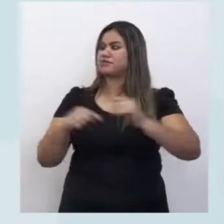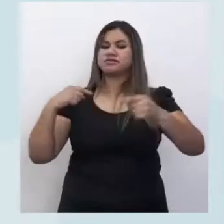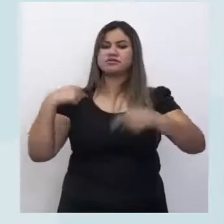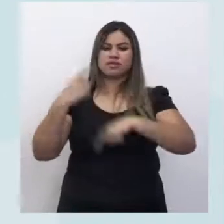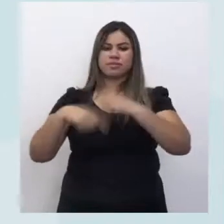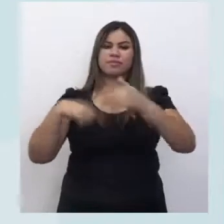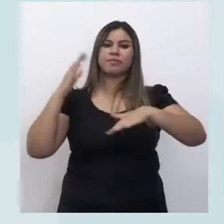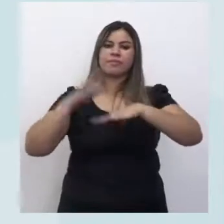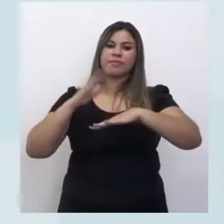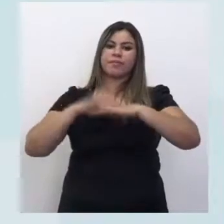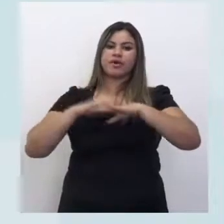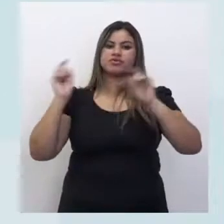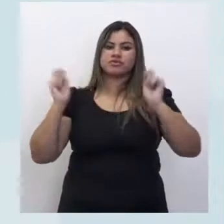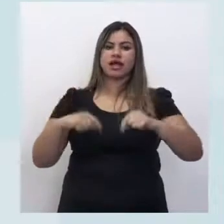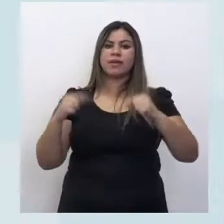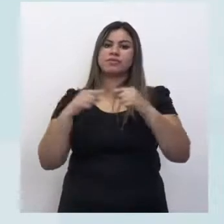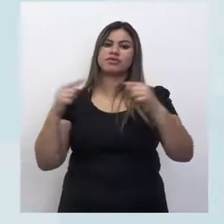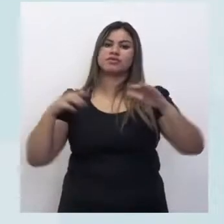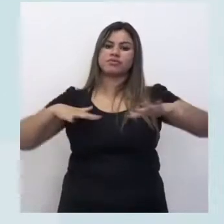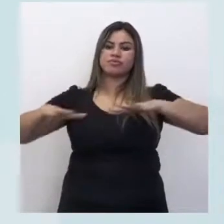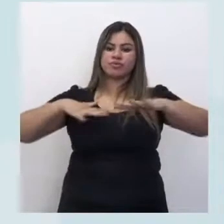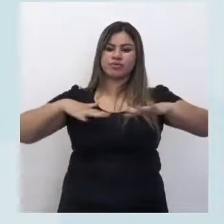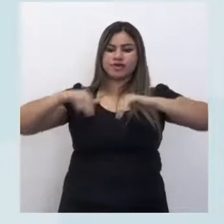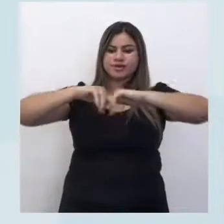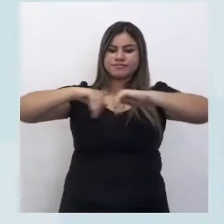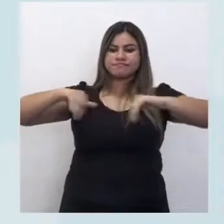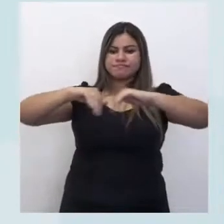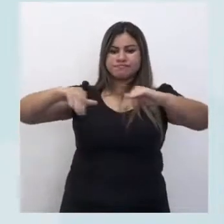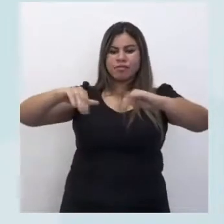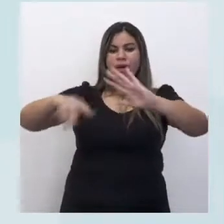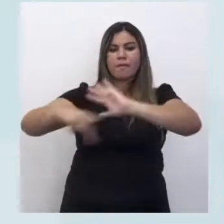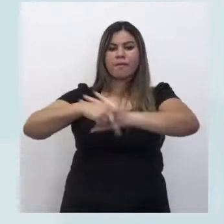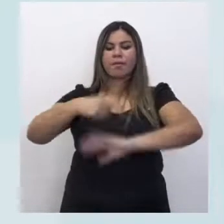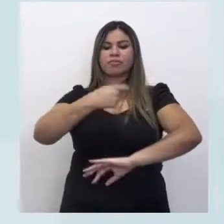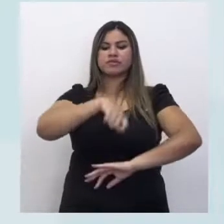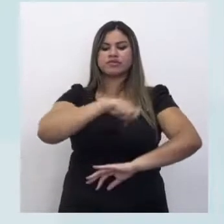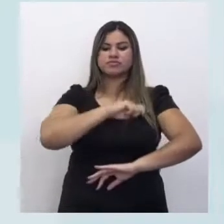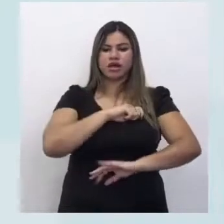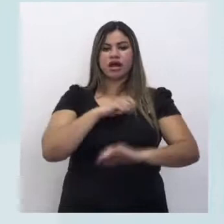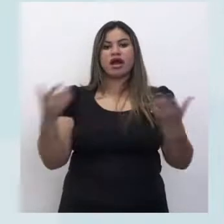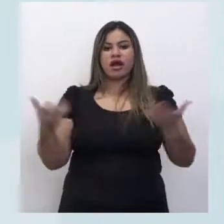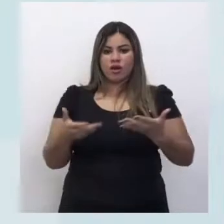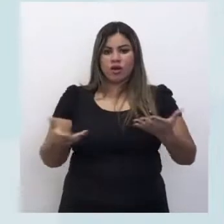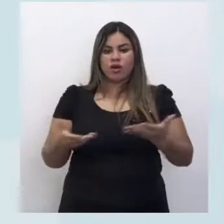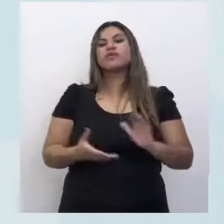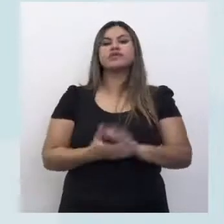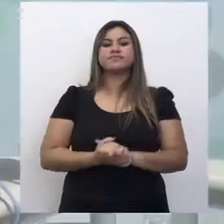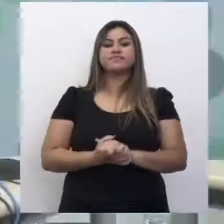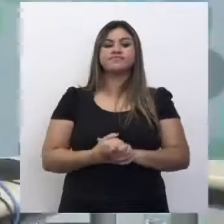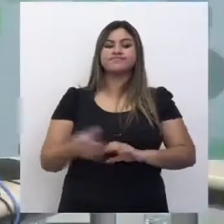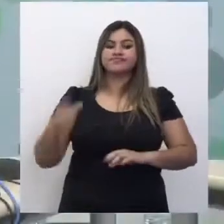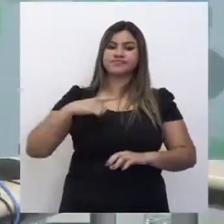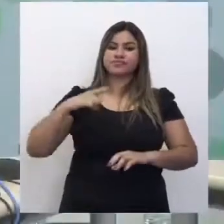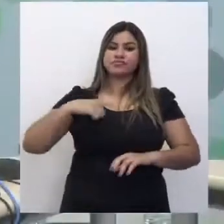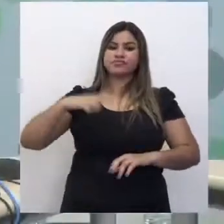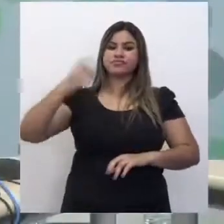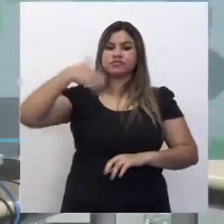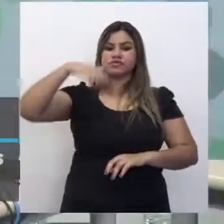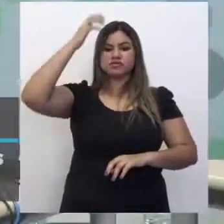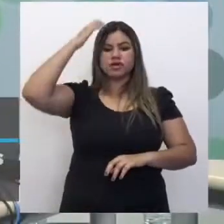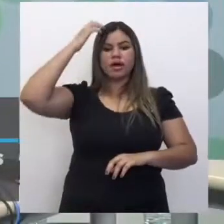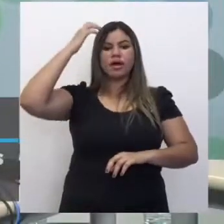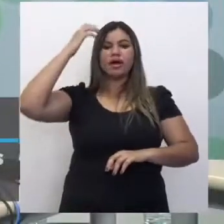posteriormente, que são os movimentos separatistas da Espanha na atualidade. Nós temos lá a questão do reino do